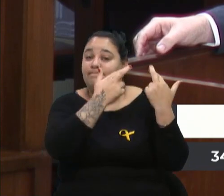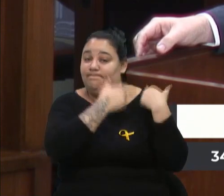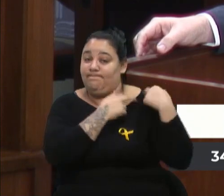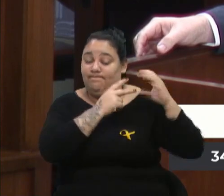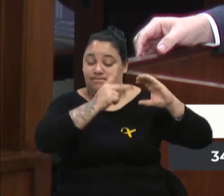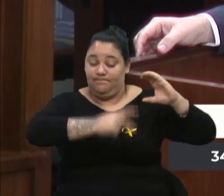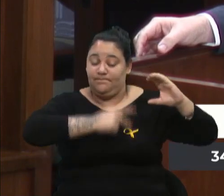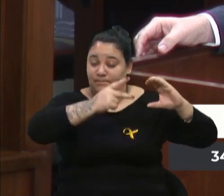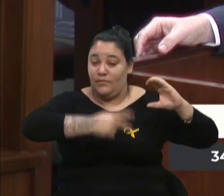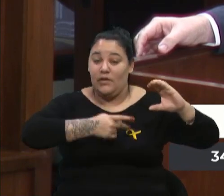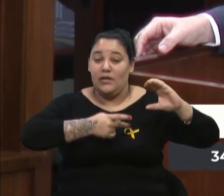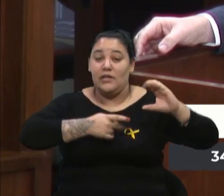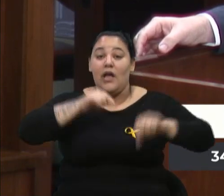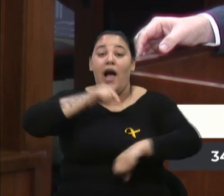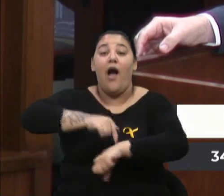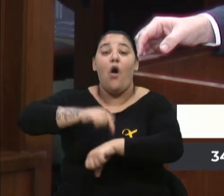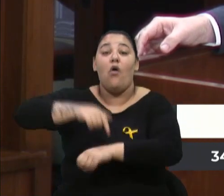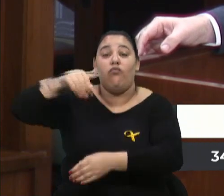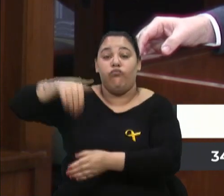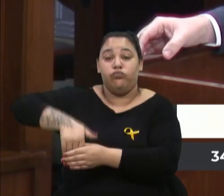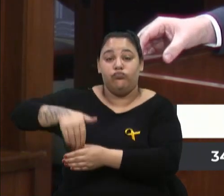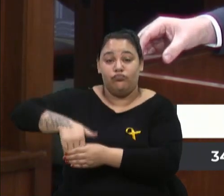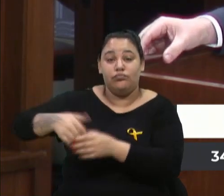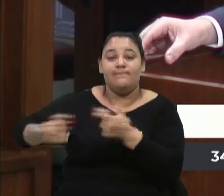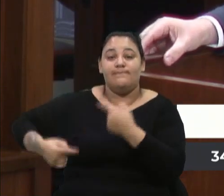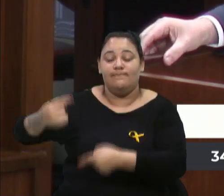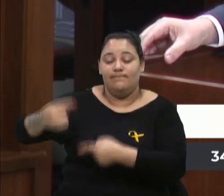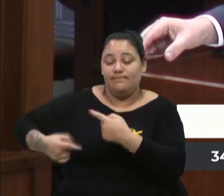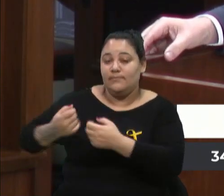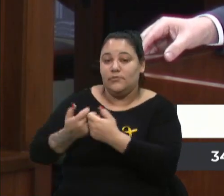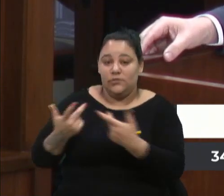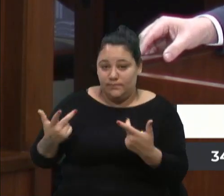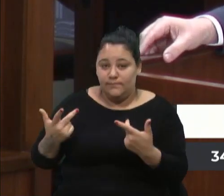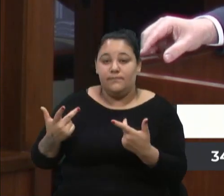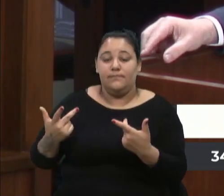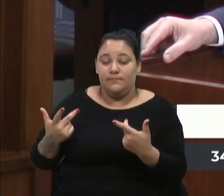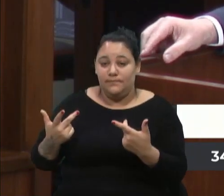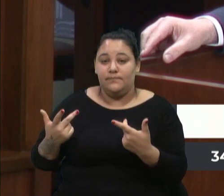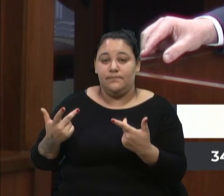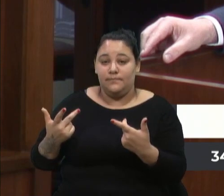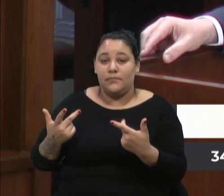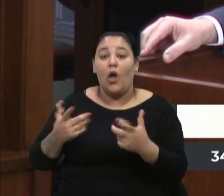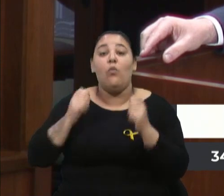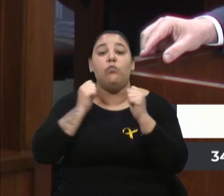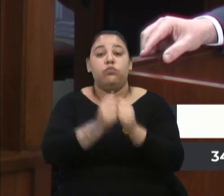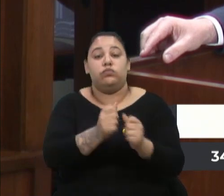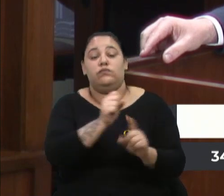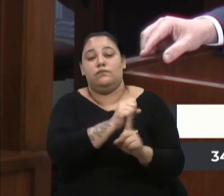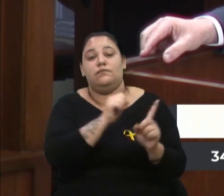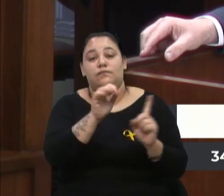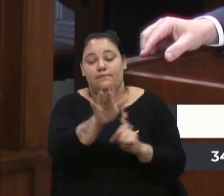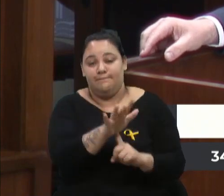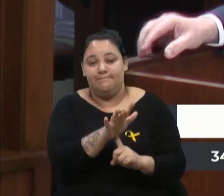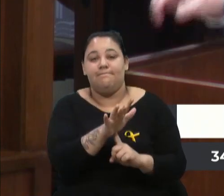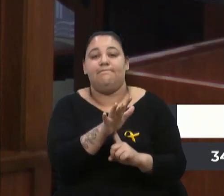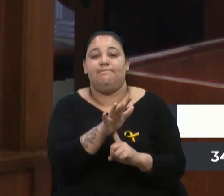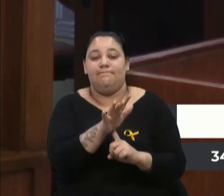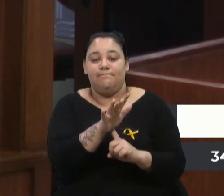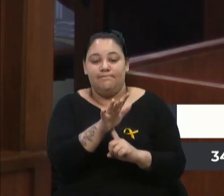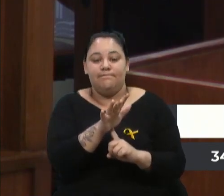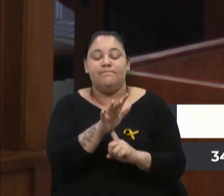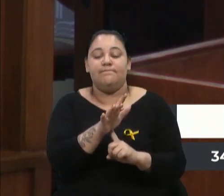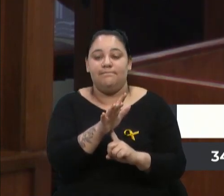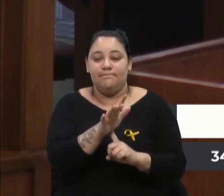votar essas matérias, em debater essas matérias, junto com a sociedade. Foi bem falado antes